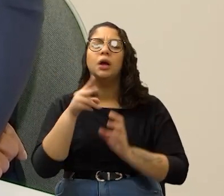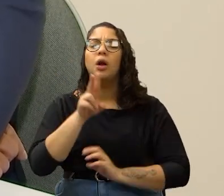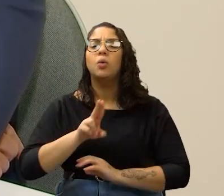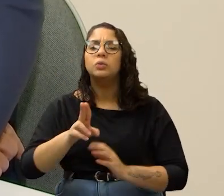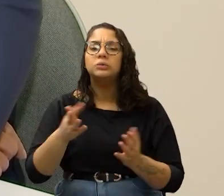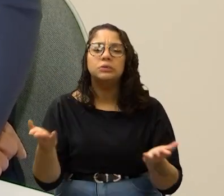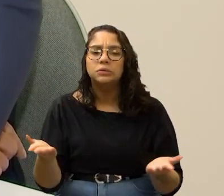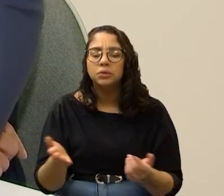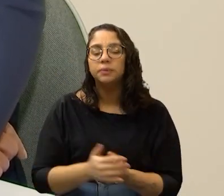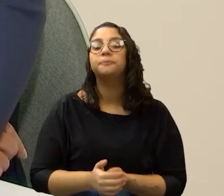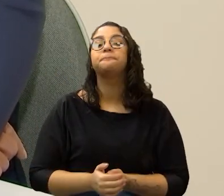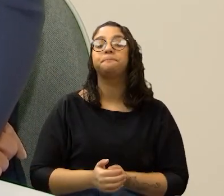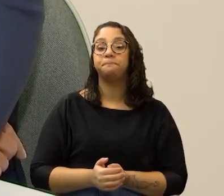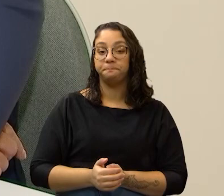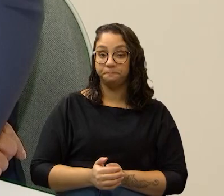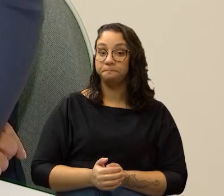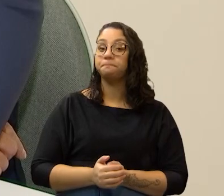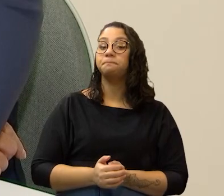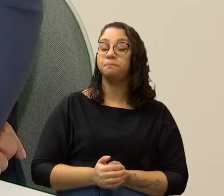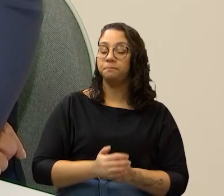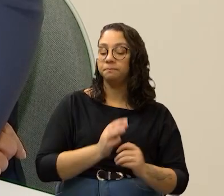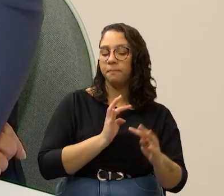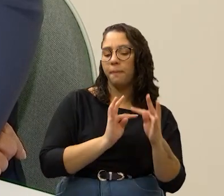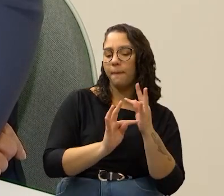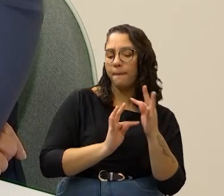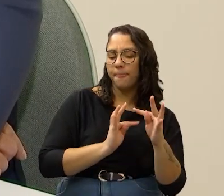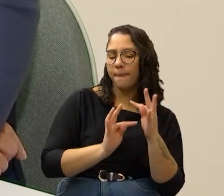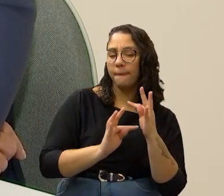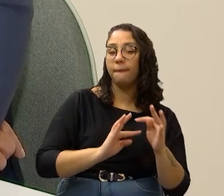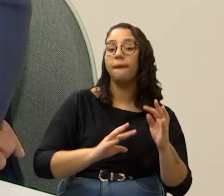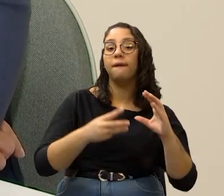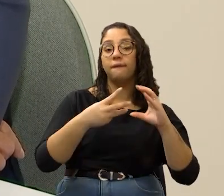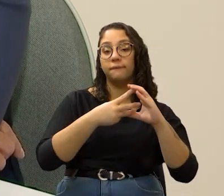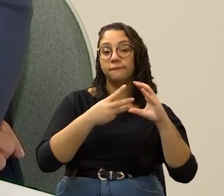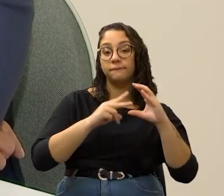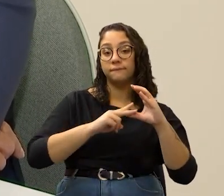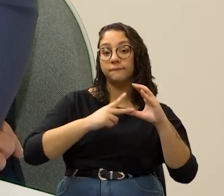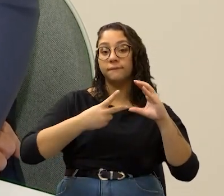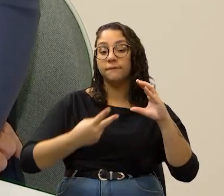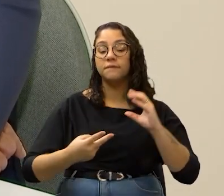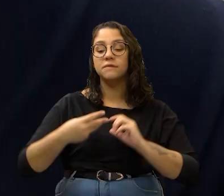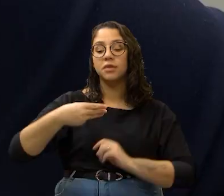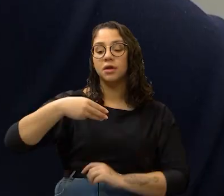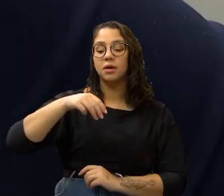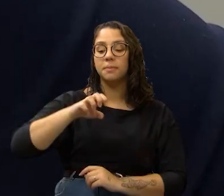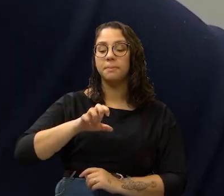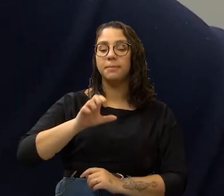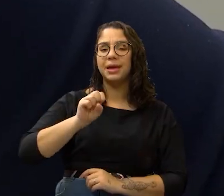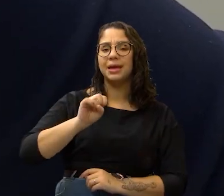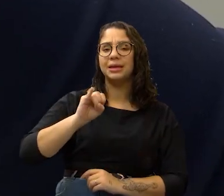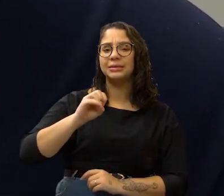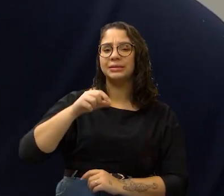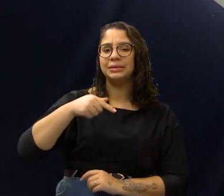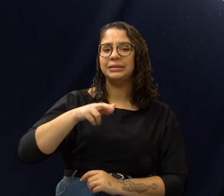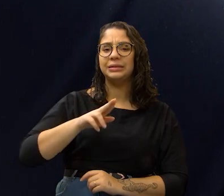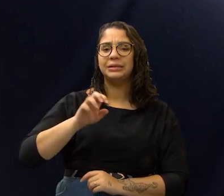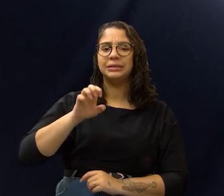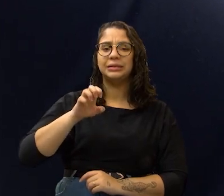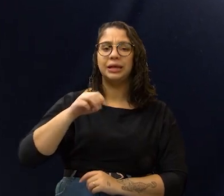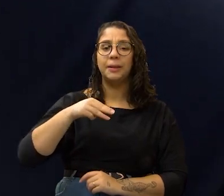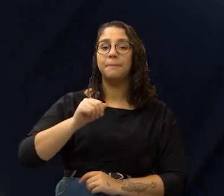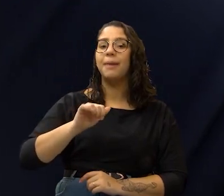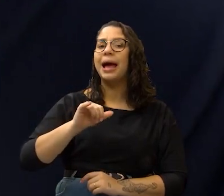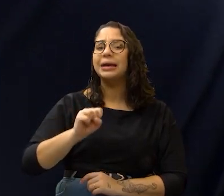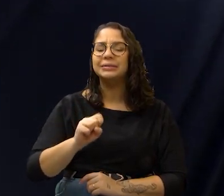Então, para essas terapêuticas, a gente utiliza células-tronco mesenquimais. O que seriam essas células? Seriam